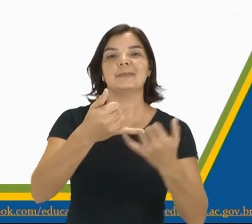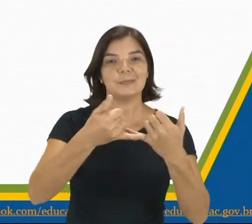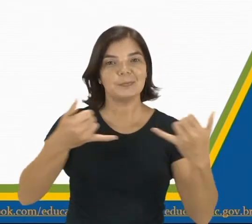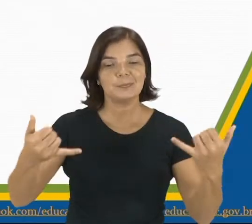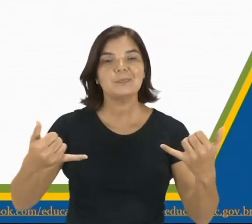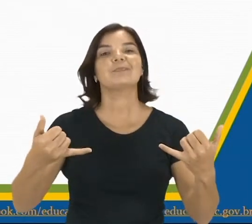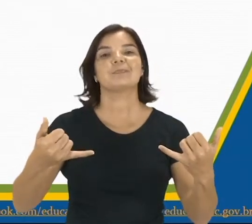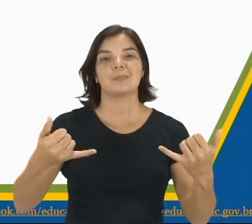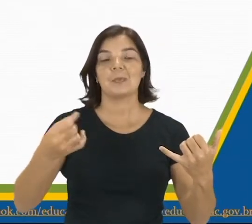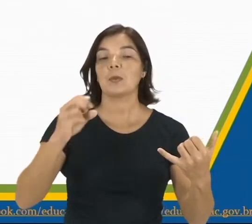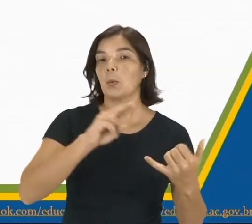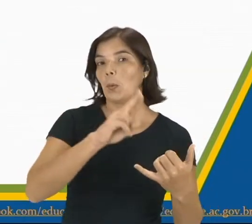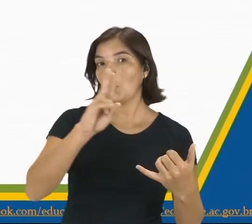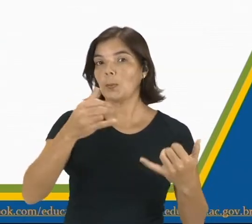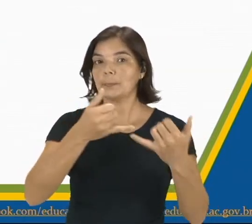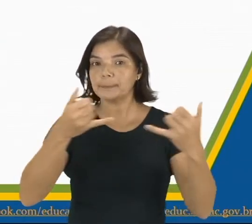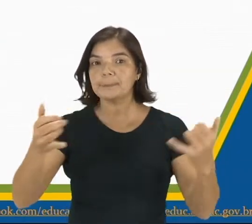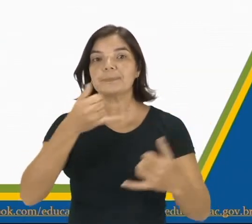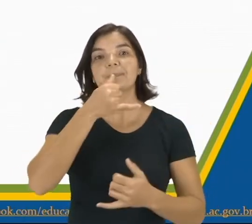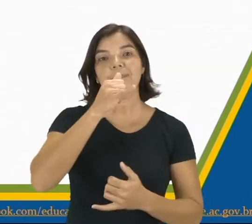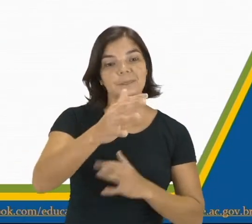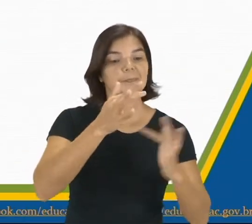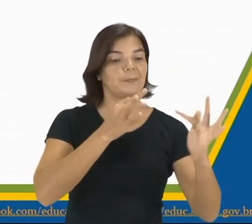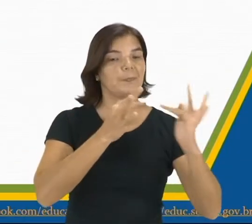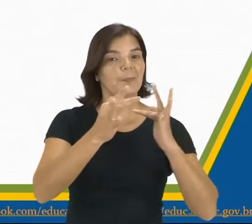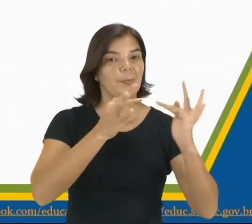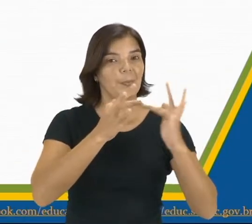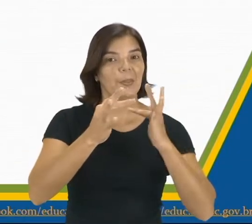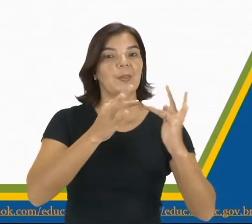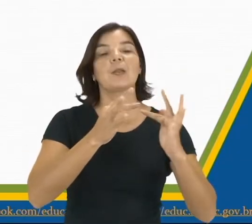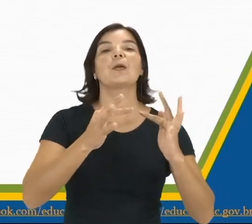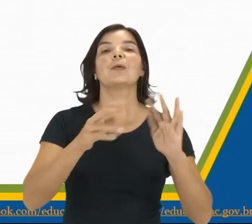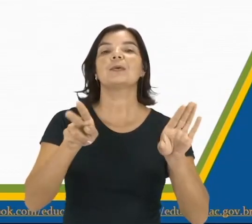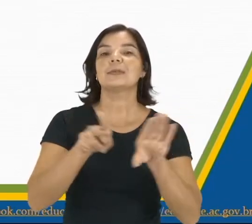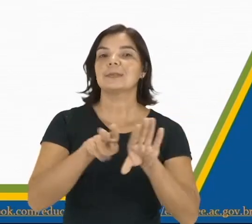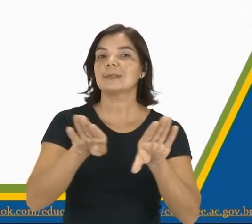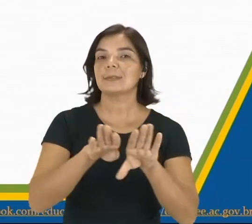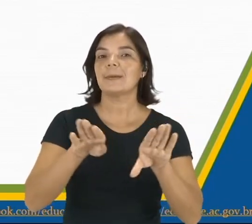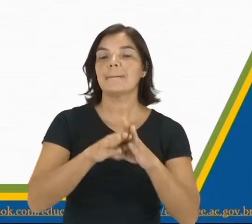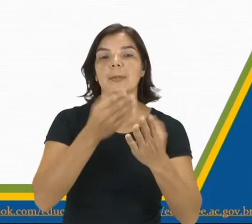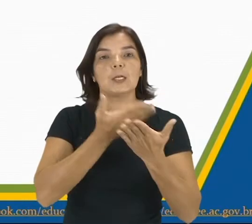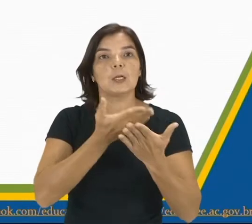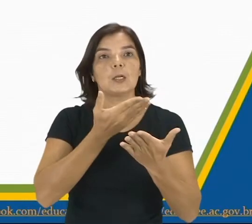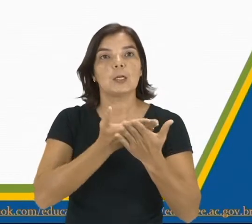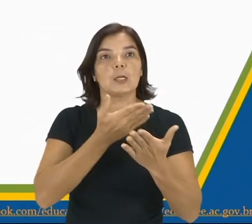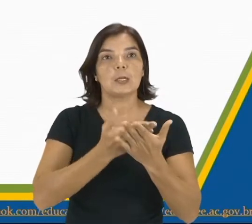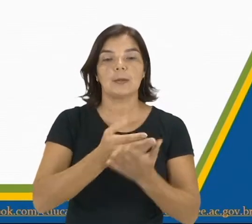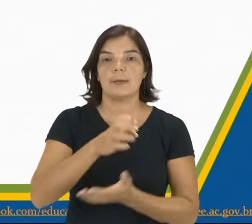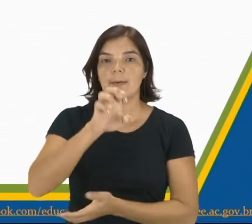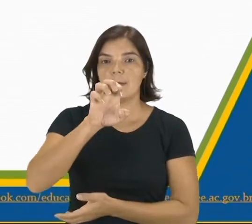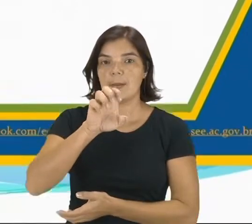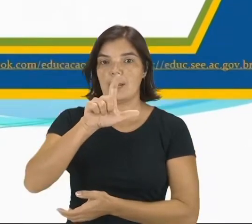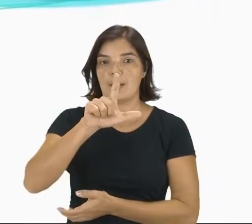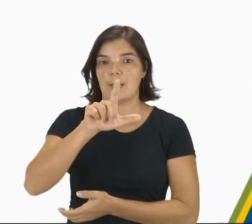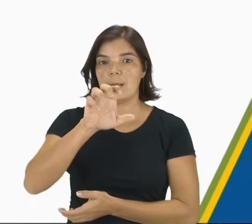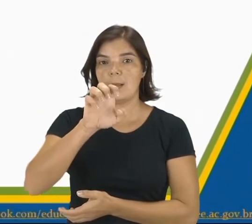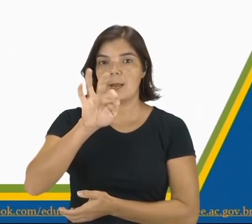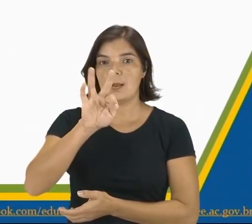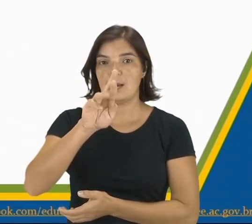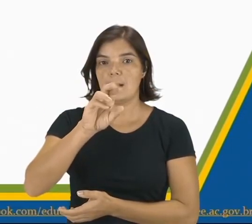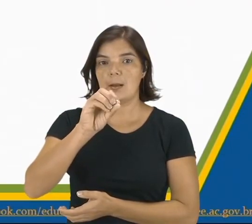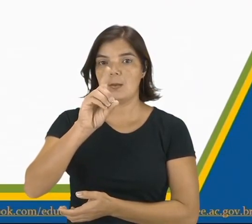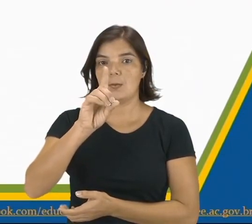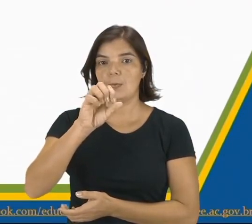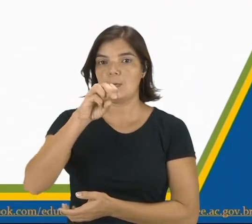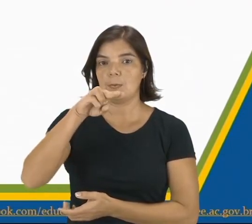ou da corrente elétrica, e que na física o componente curricular que estuda é a eletrodinâmica.